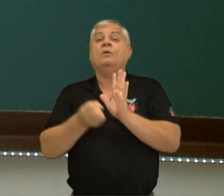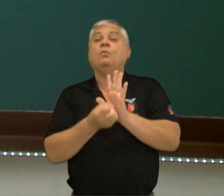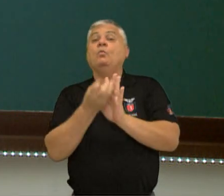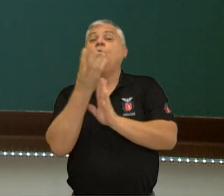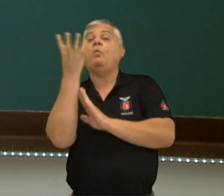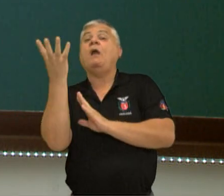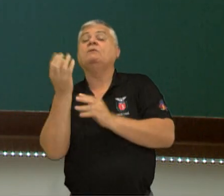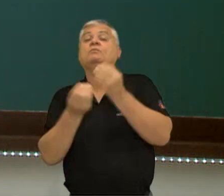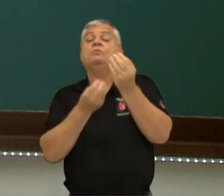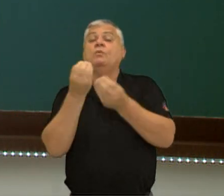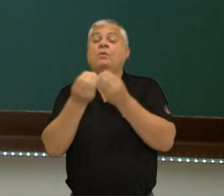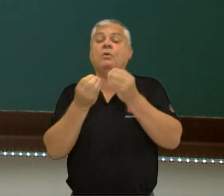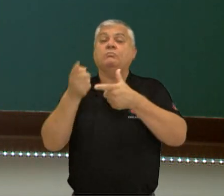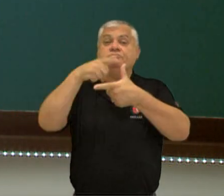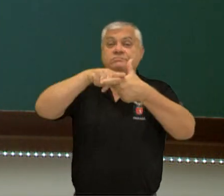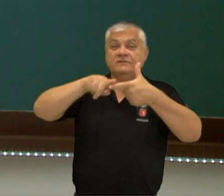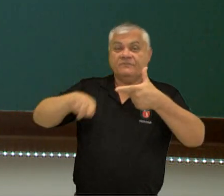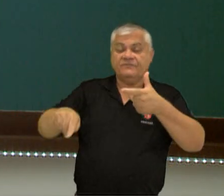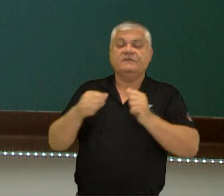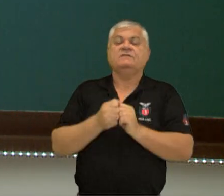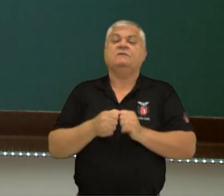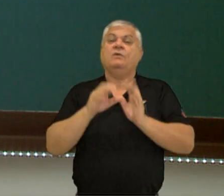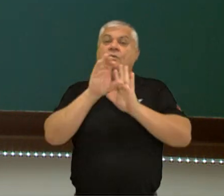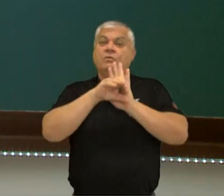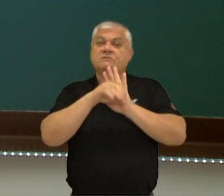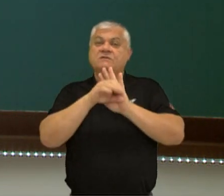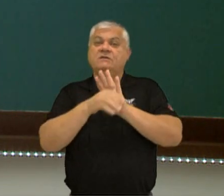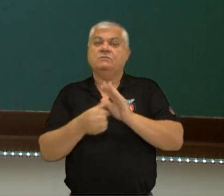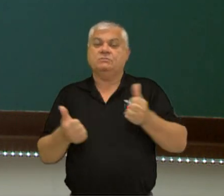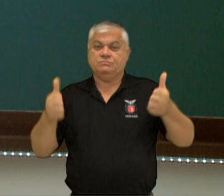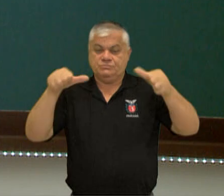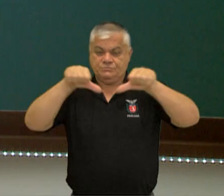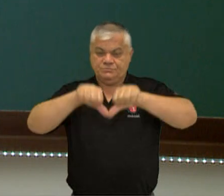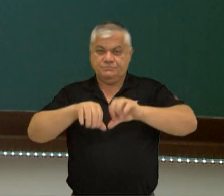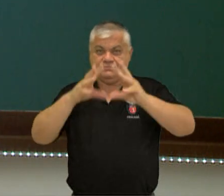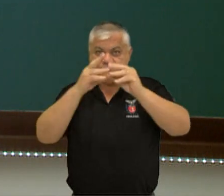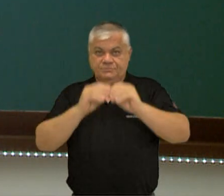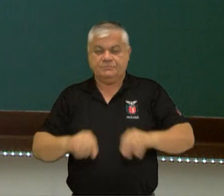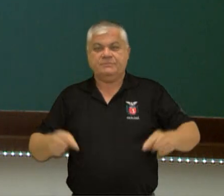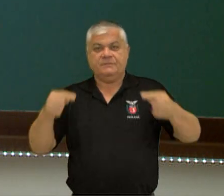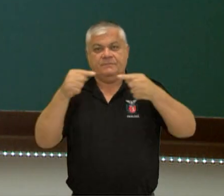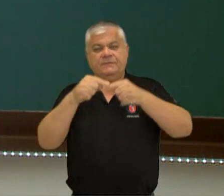concentração, compreendemos o conceito de diluição e as suas aplicações